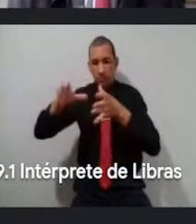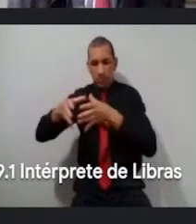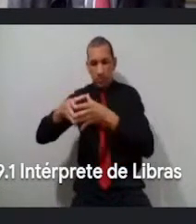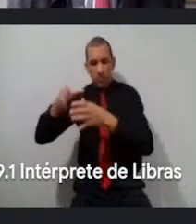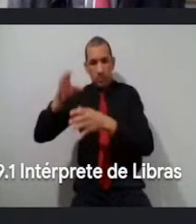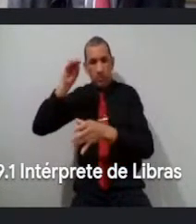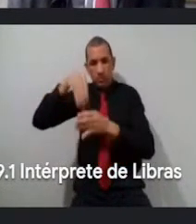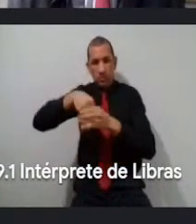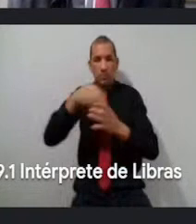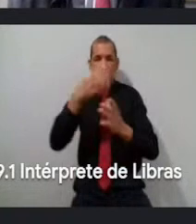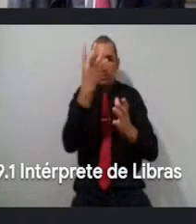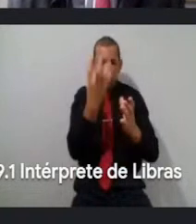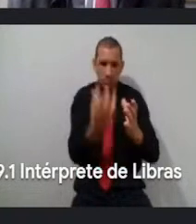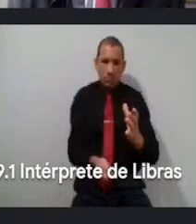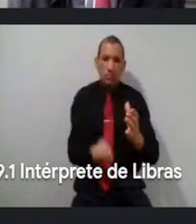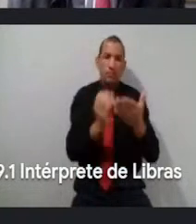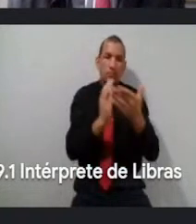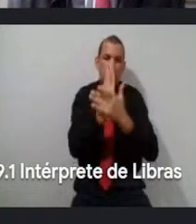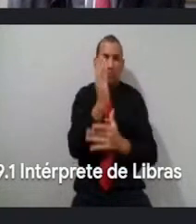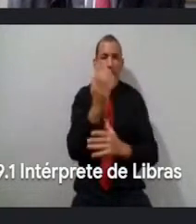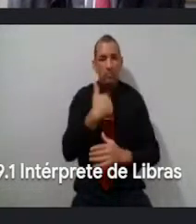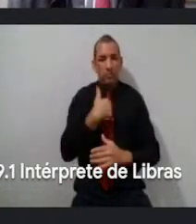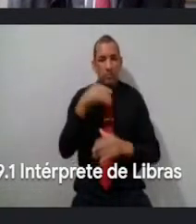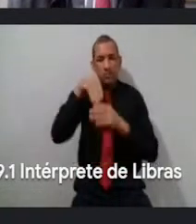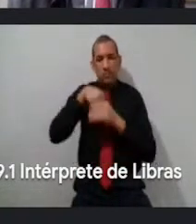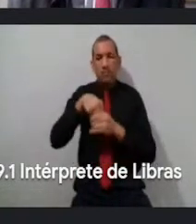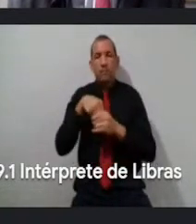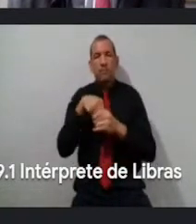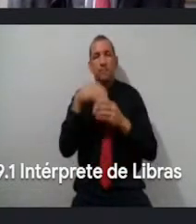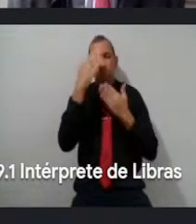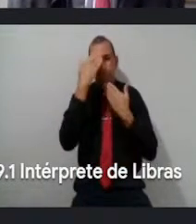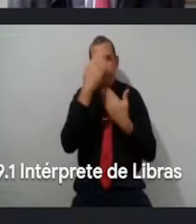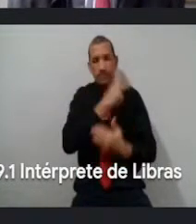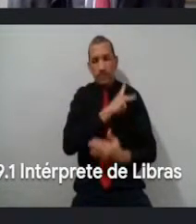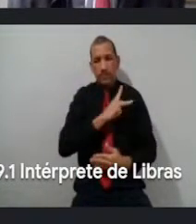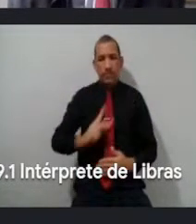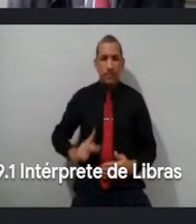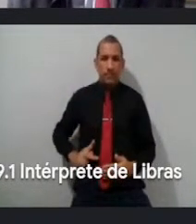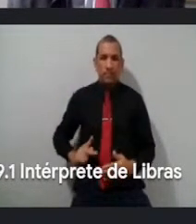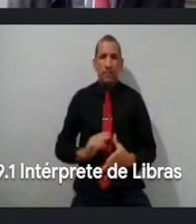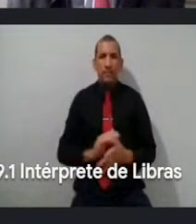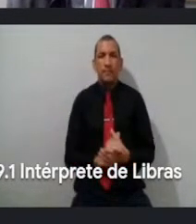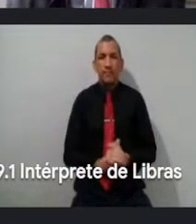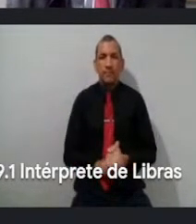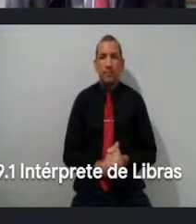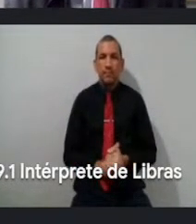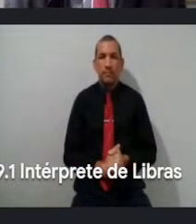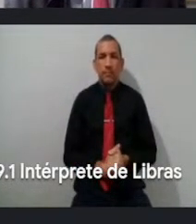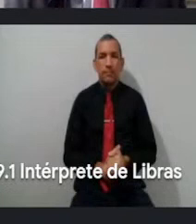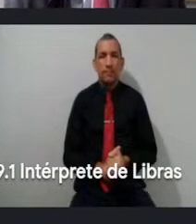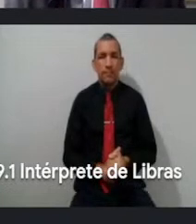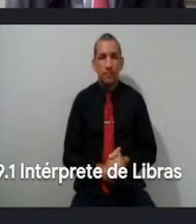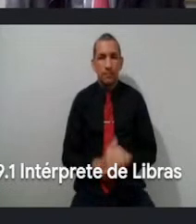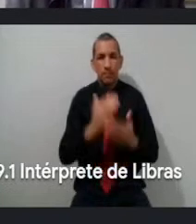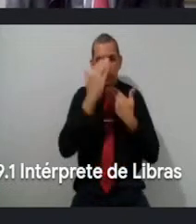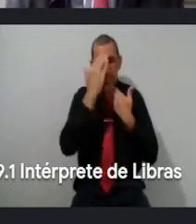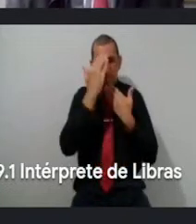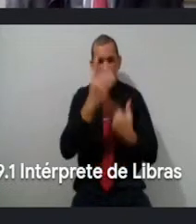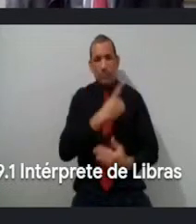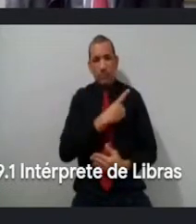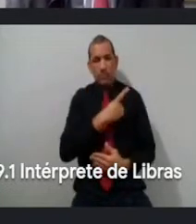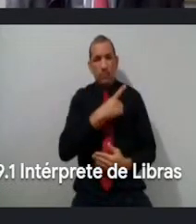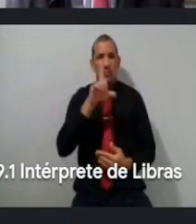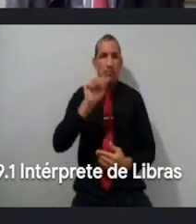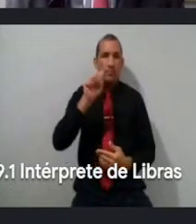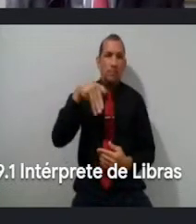voto pela aprovação da resolução e como gosta e muito obrigado no quarto 1 e obrigado Desembargador